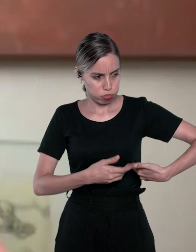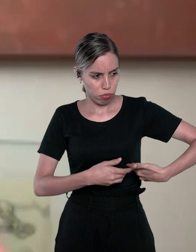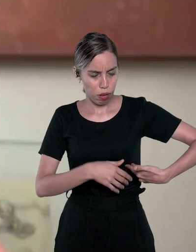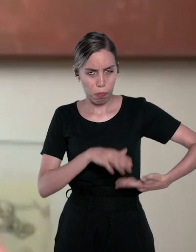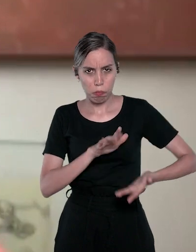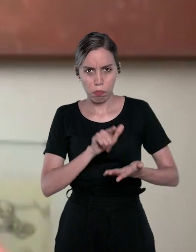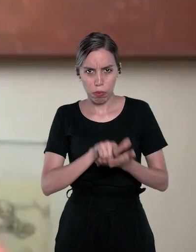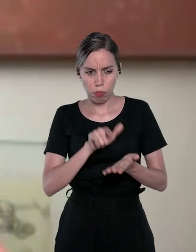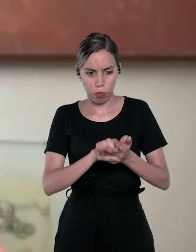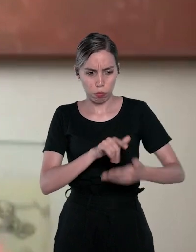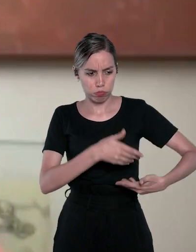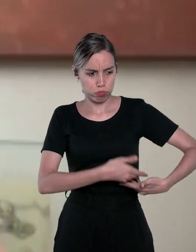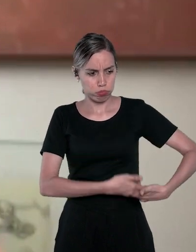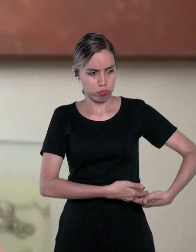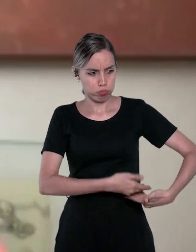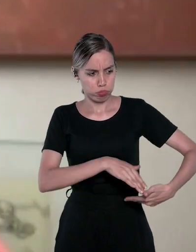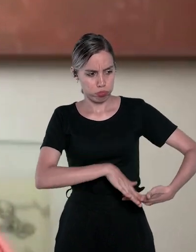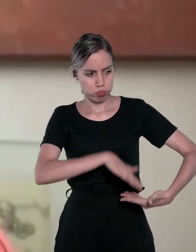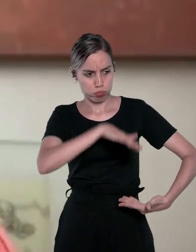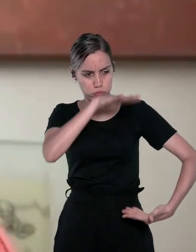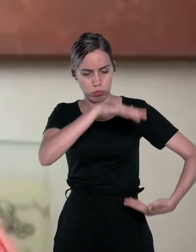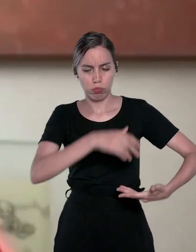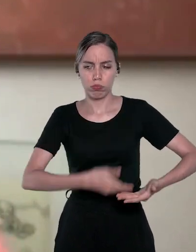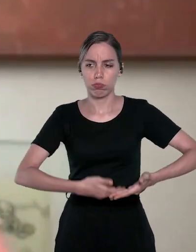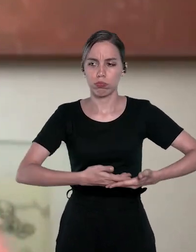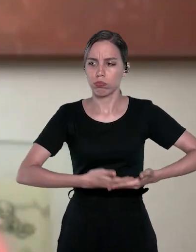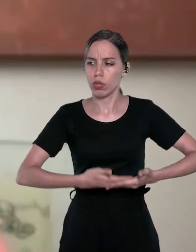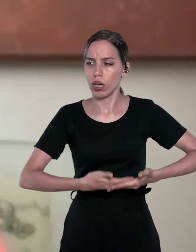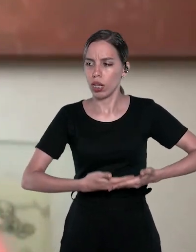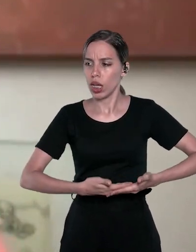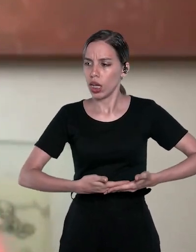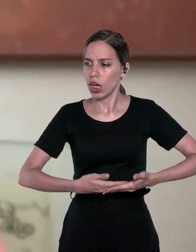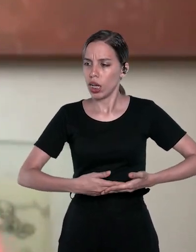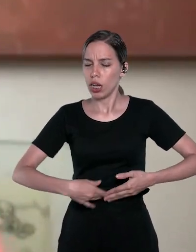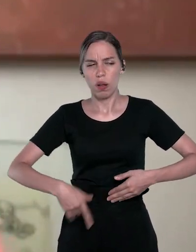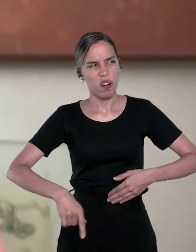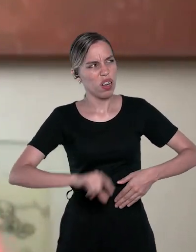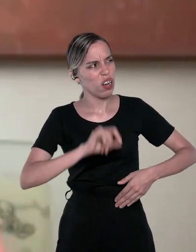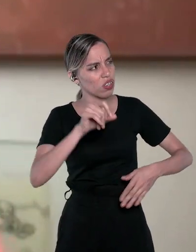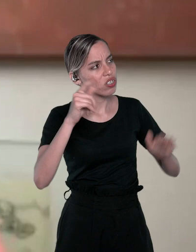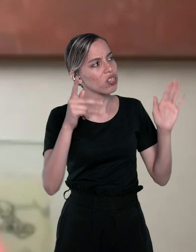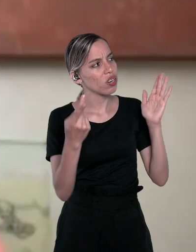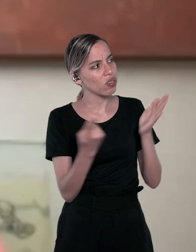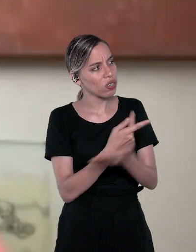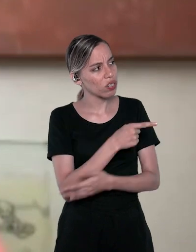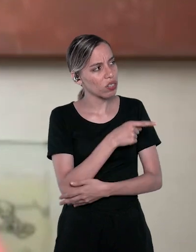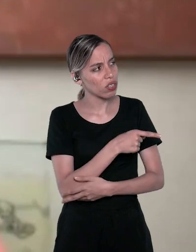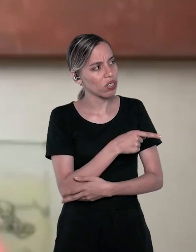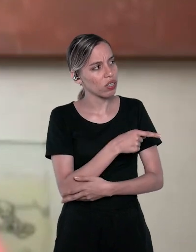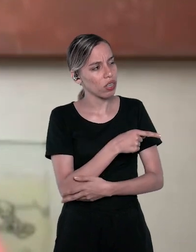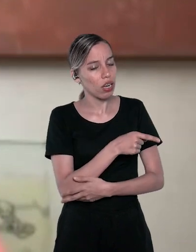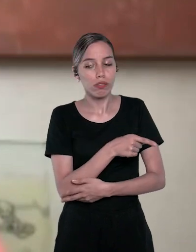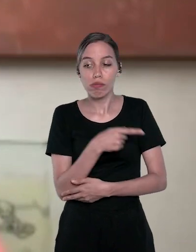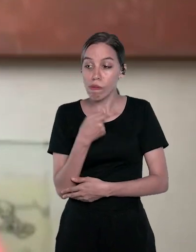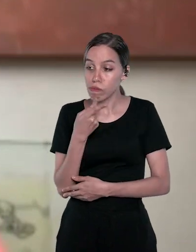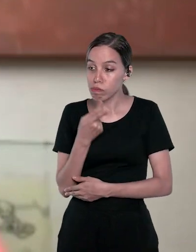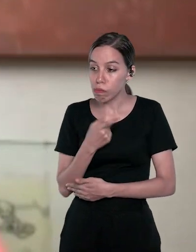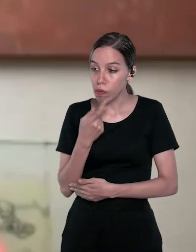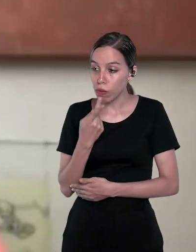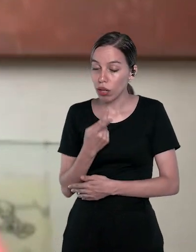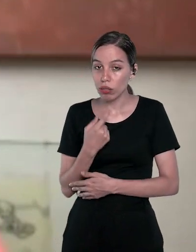medida do possível, com o Wander. Só que era absolutamente insuficiente